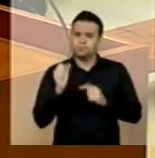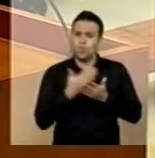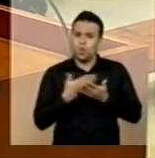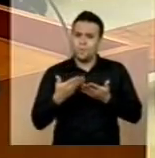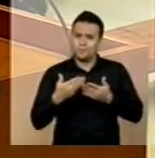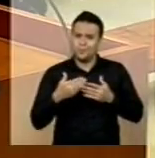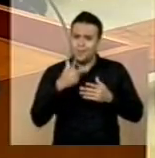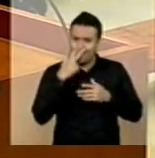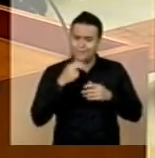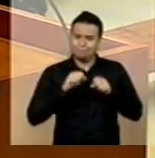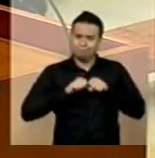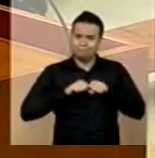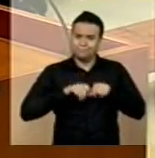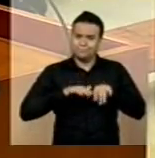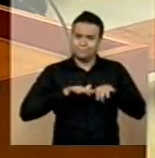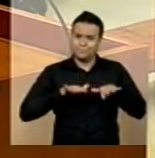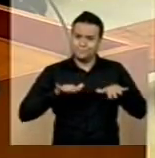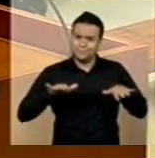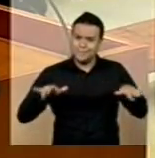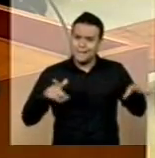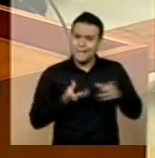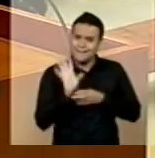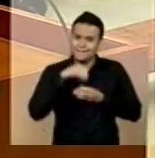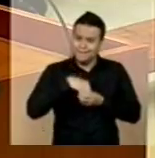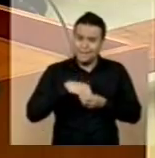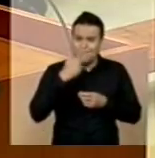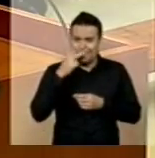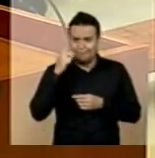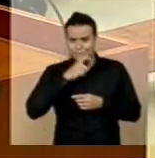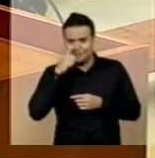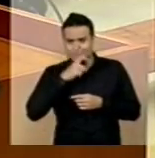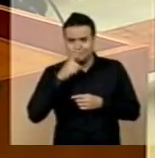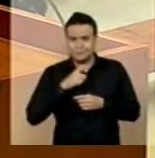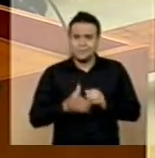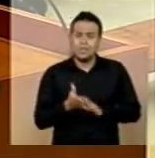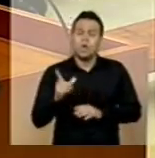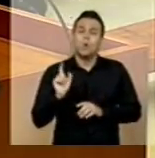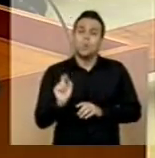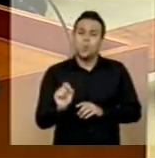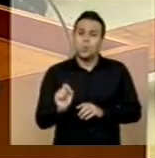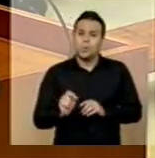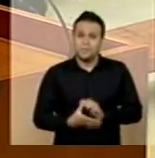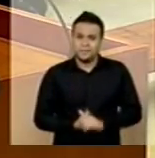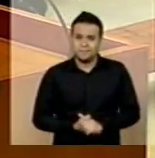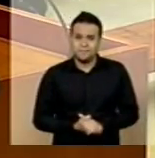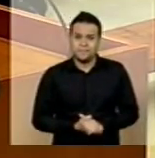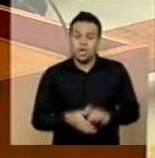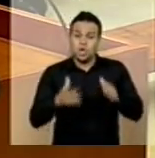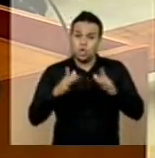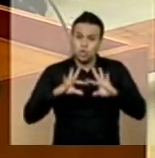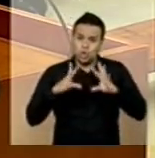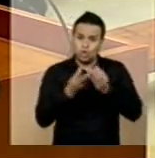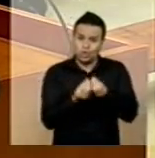espalhar perigosamente, uma falácia do espantalho, dizendo isto automaticamente se estende para todas as